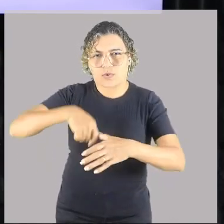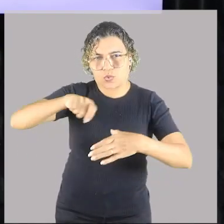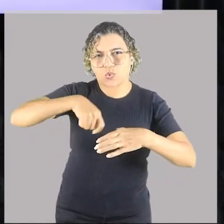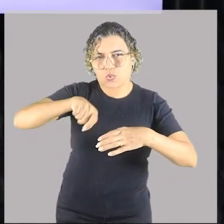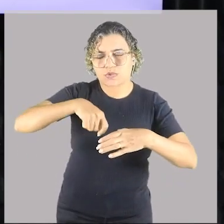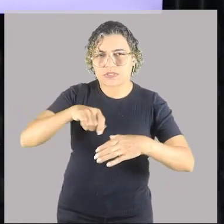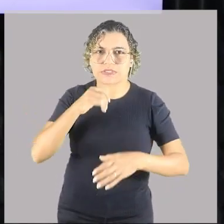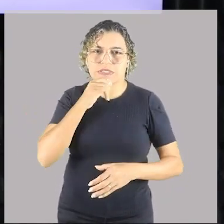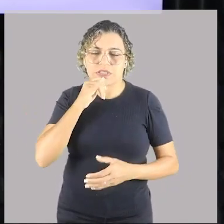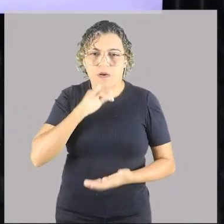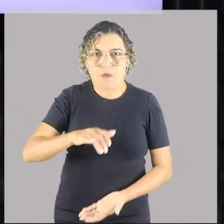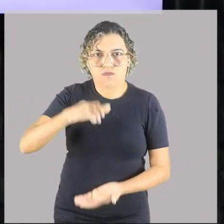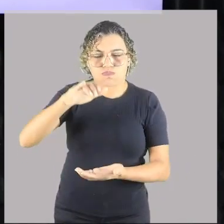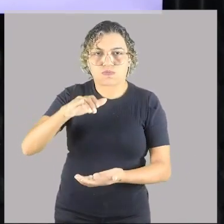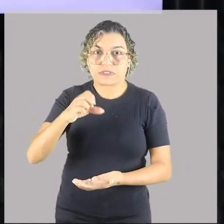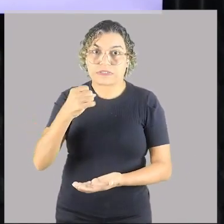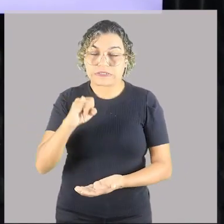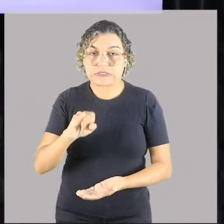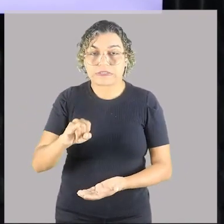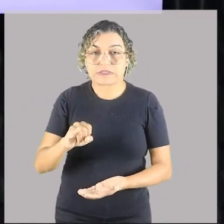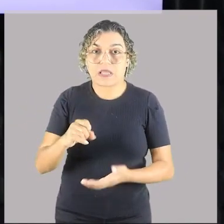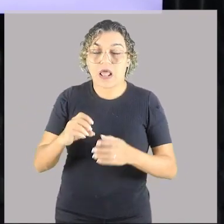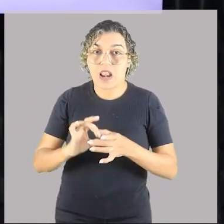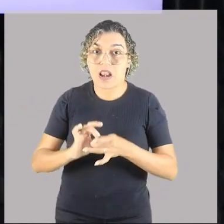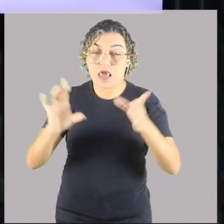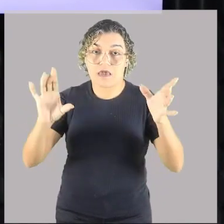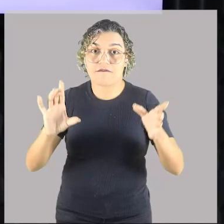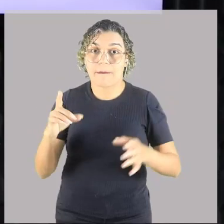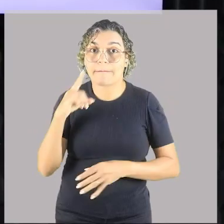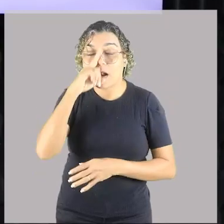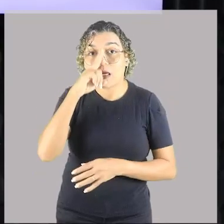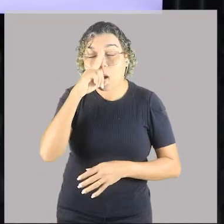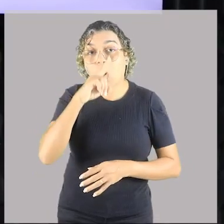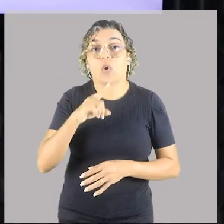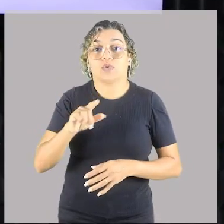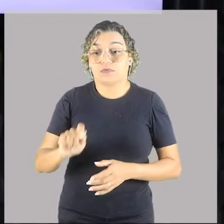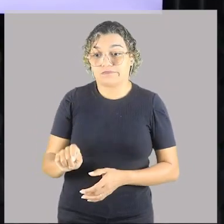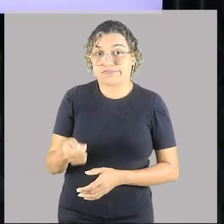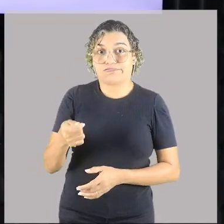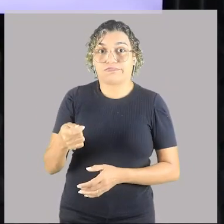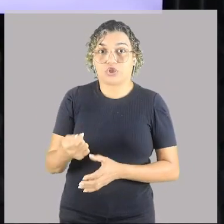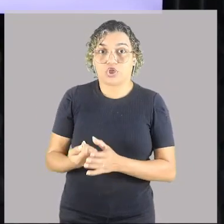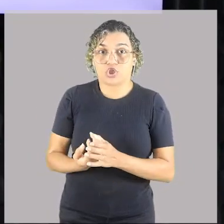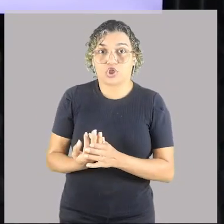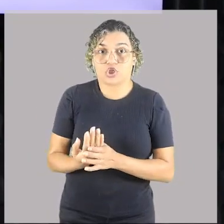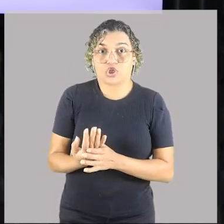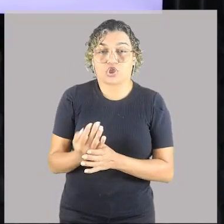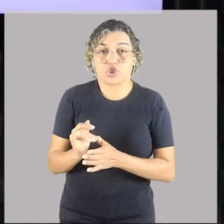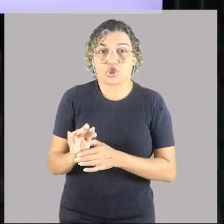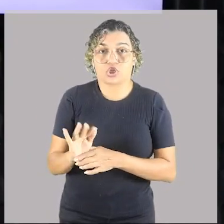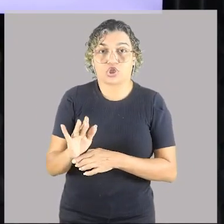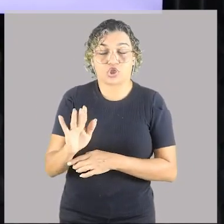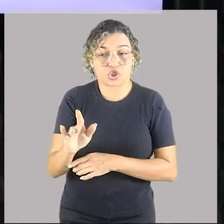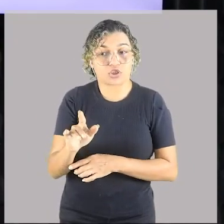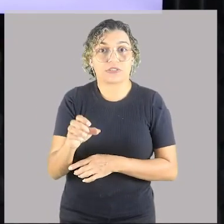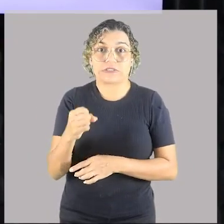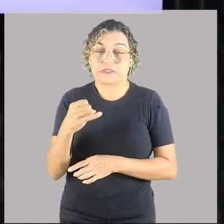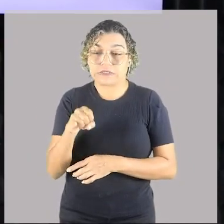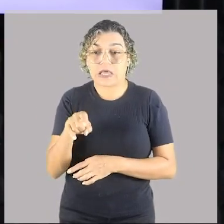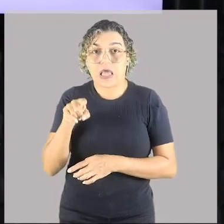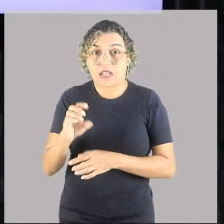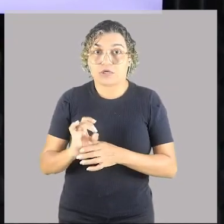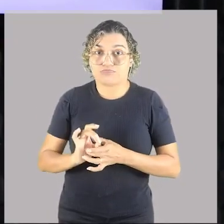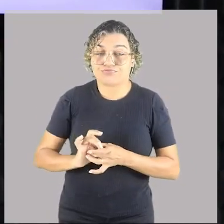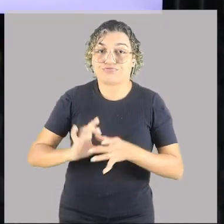Deixar o butano aberto, ele já é um perigo por si só. Então, o gás butano, quando ele é liberado, sem que haja